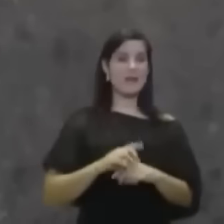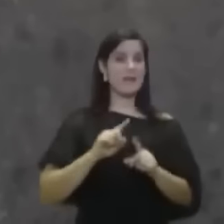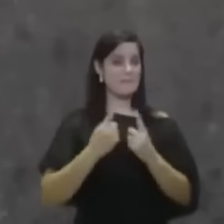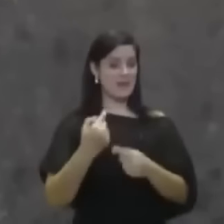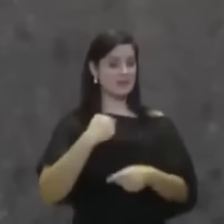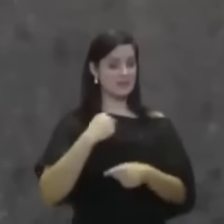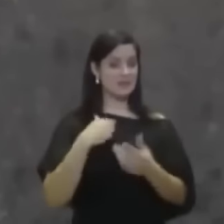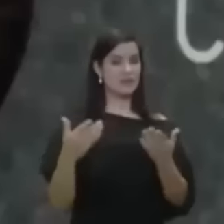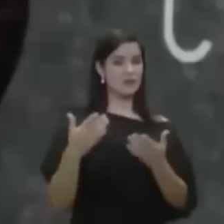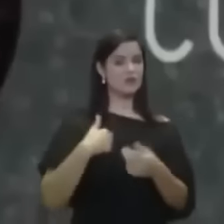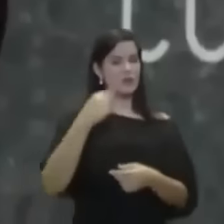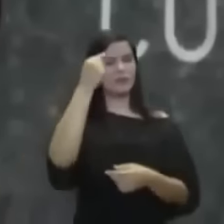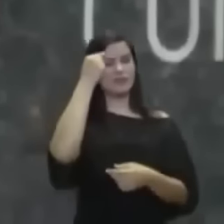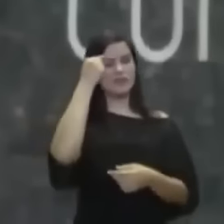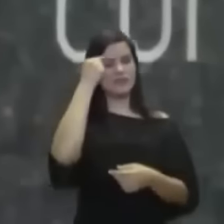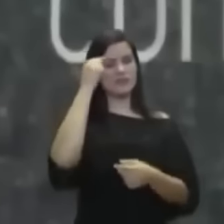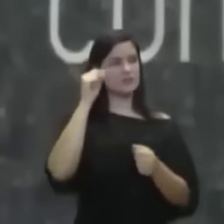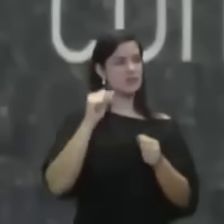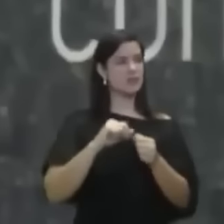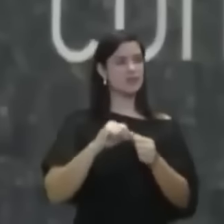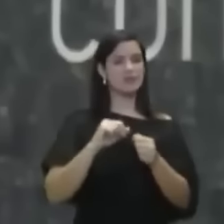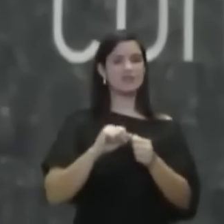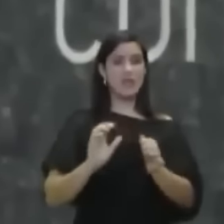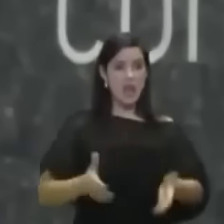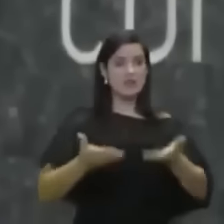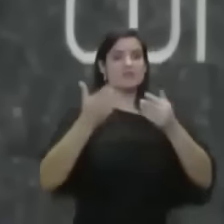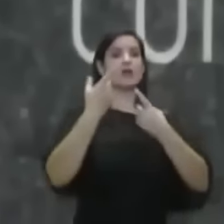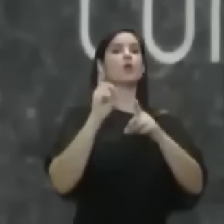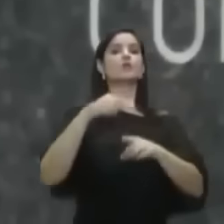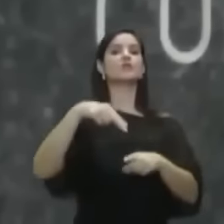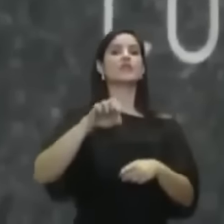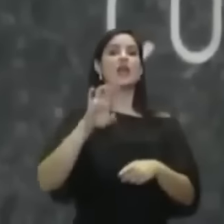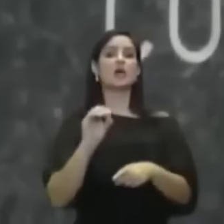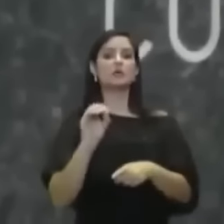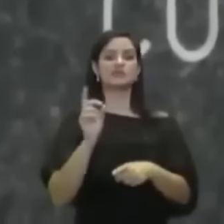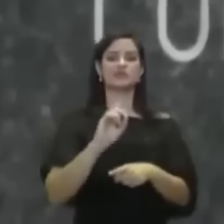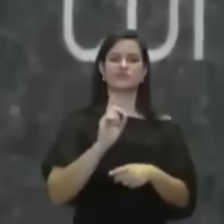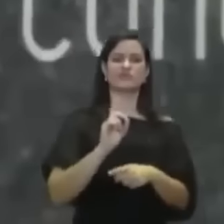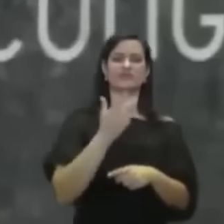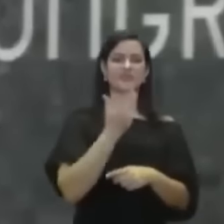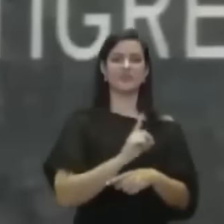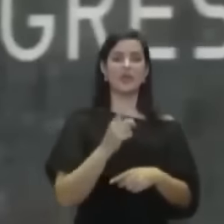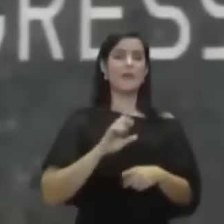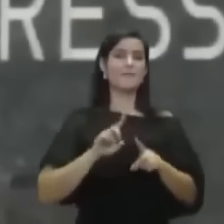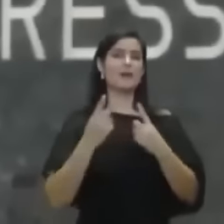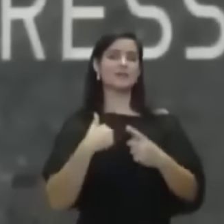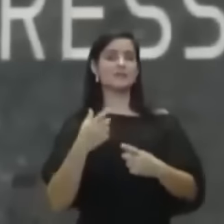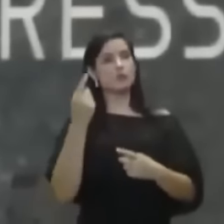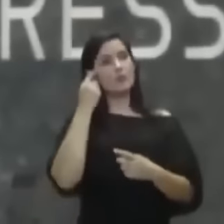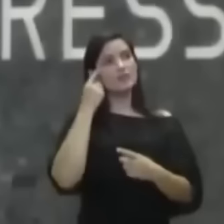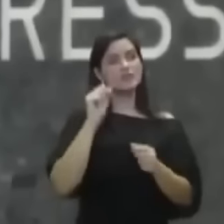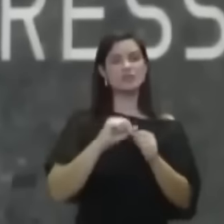Mas de minha parte, estou pensando em fazer um levante contra Nero. Também não foi o que ele disse. Mas de minha parte, estou pensando em fazer